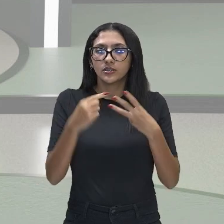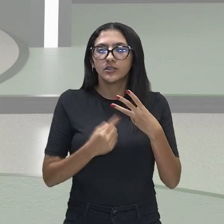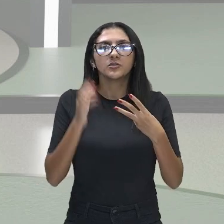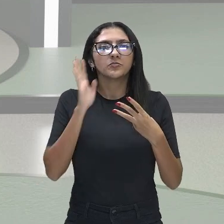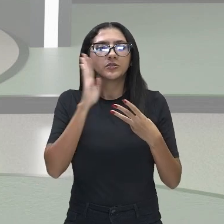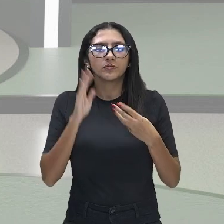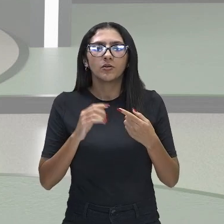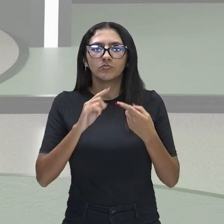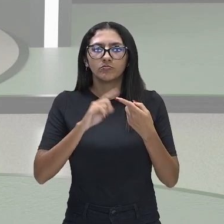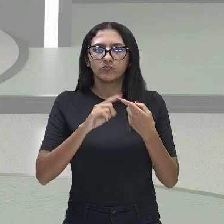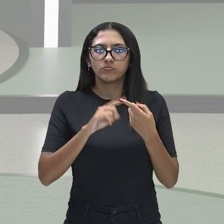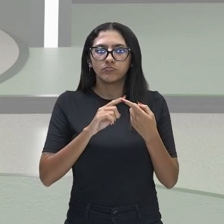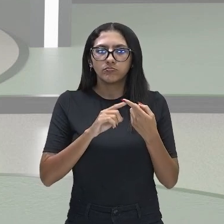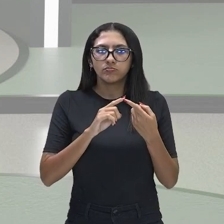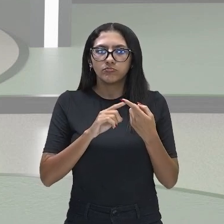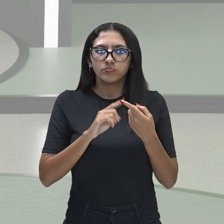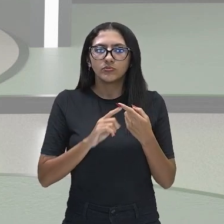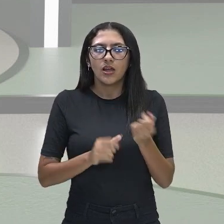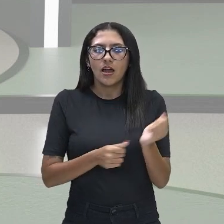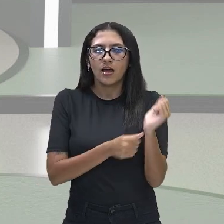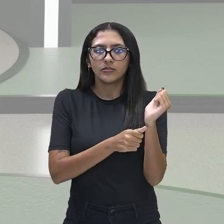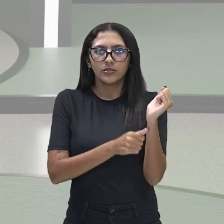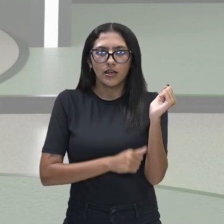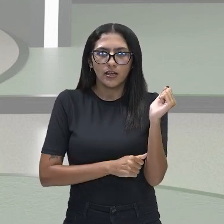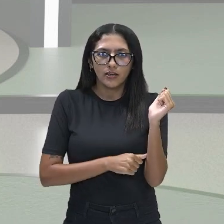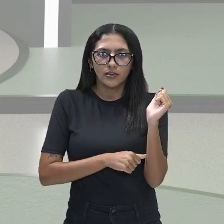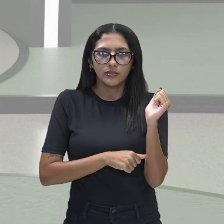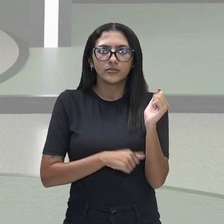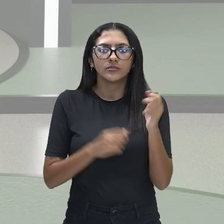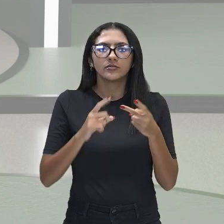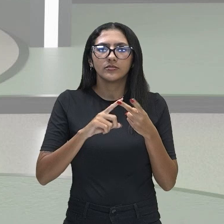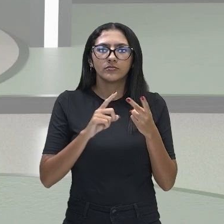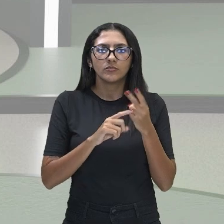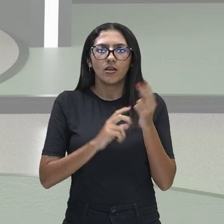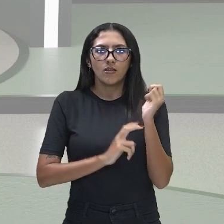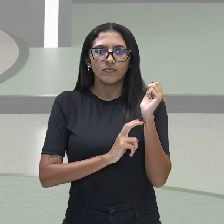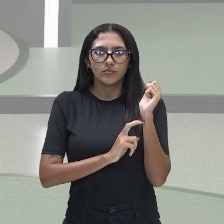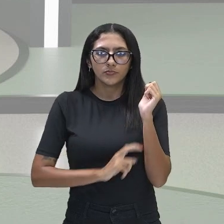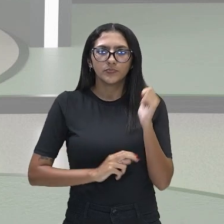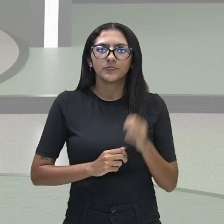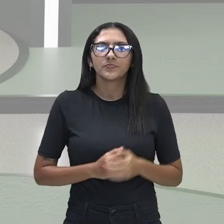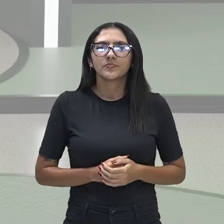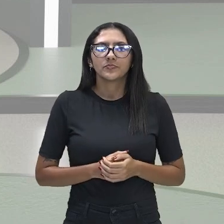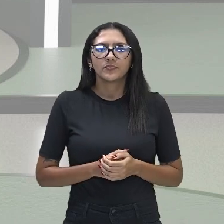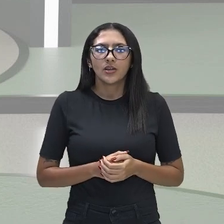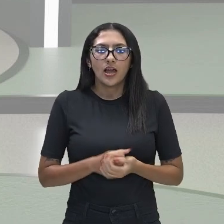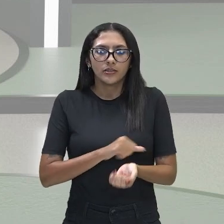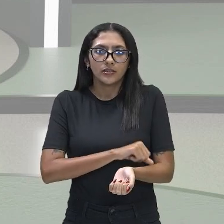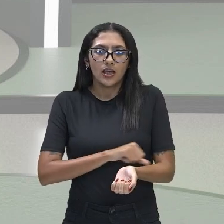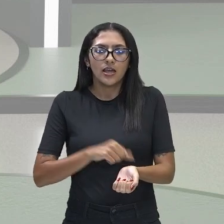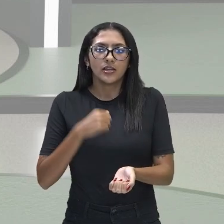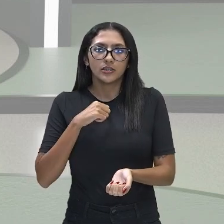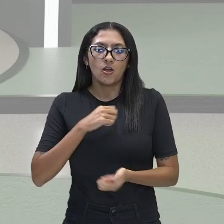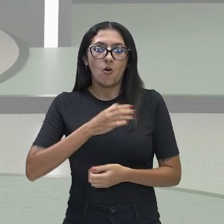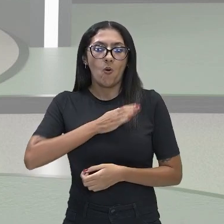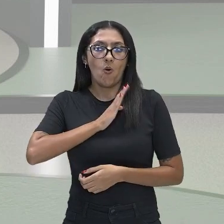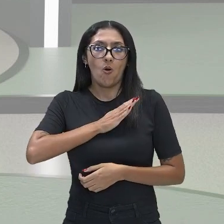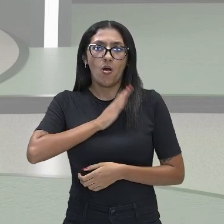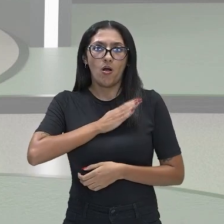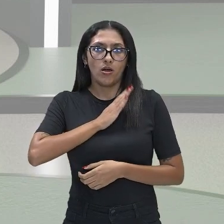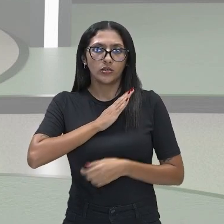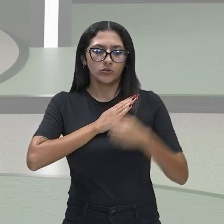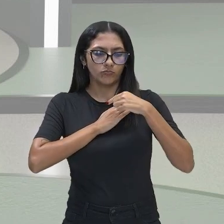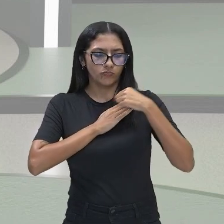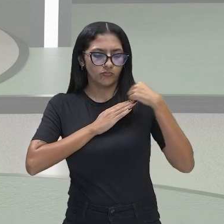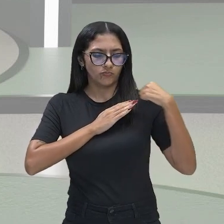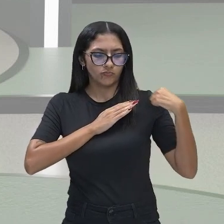sanguíneos são as artérias. As artérias, elas saem do coração para o nosso